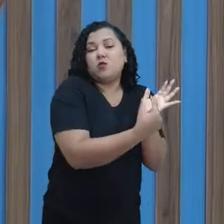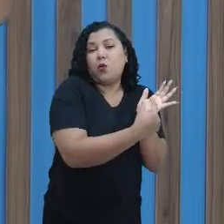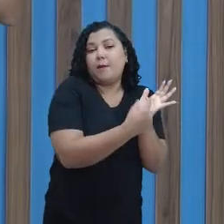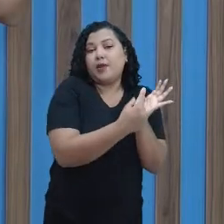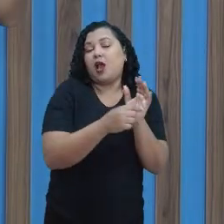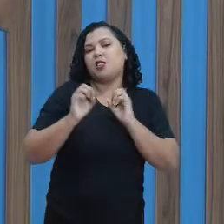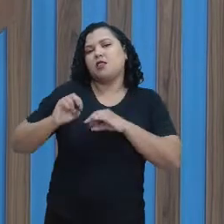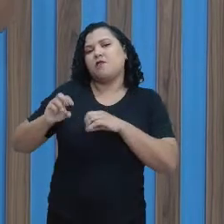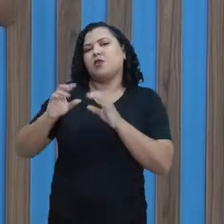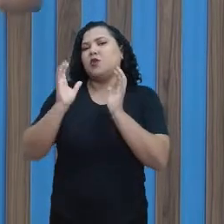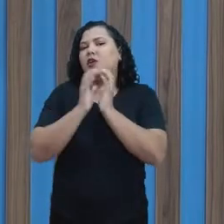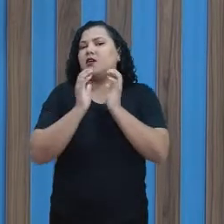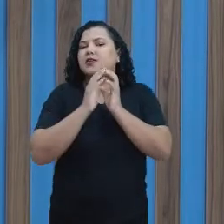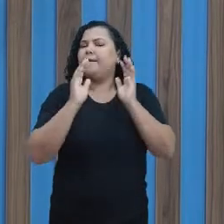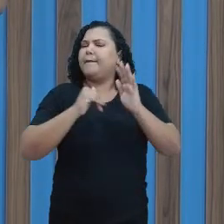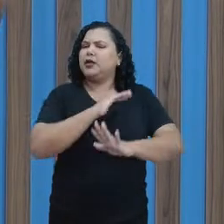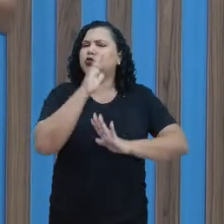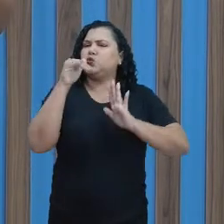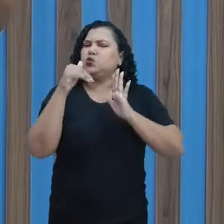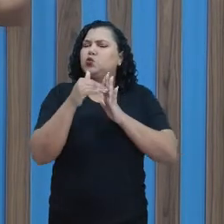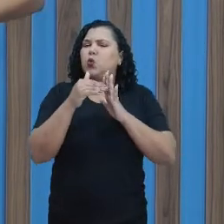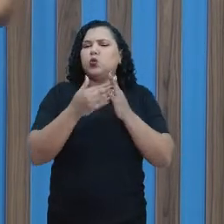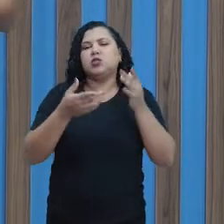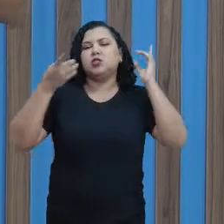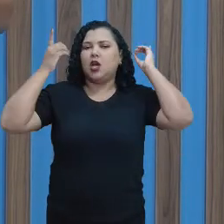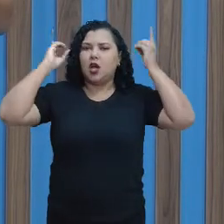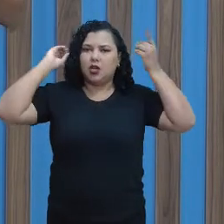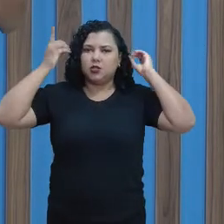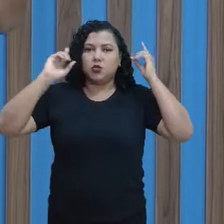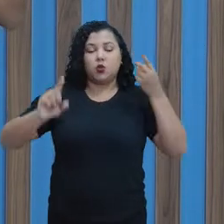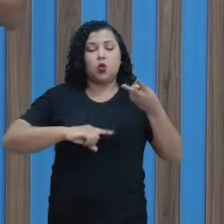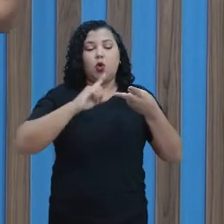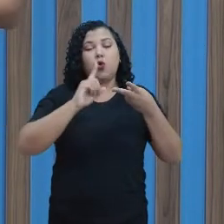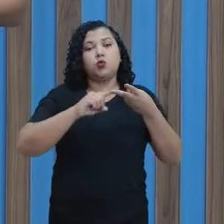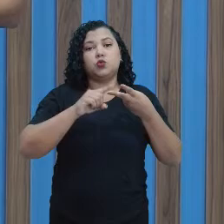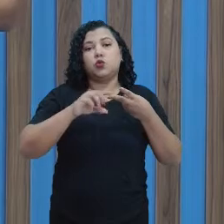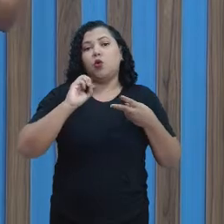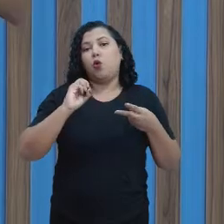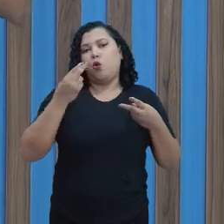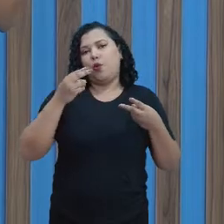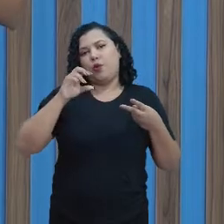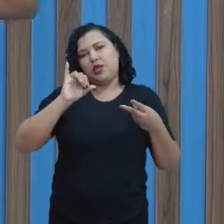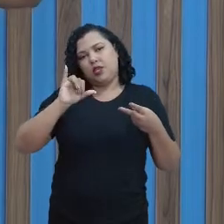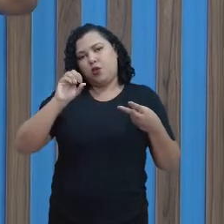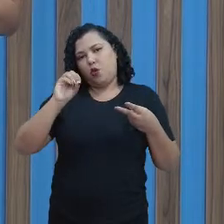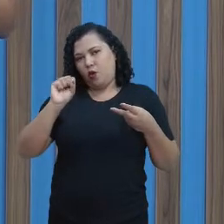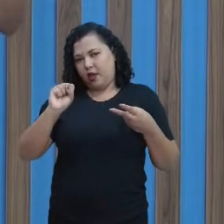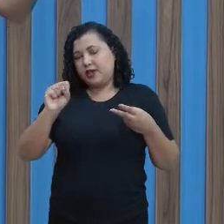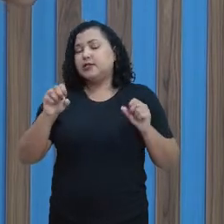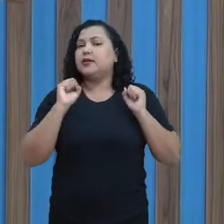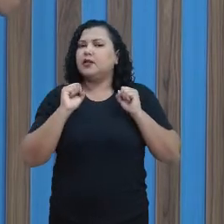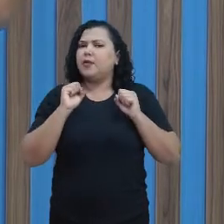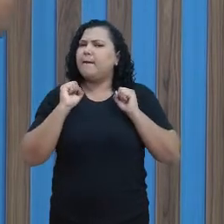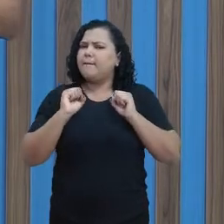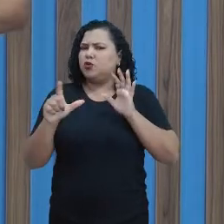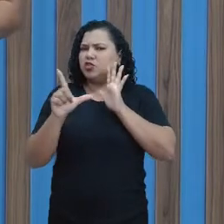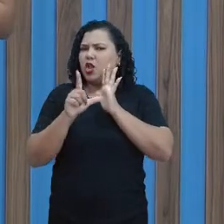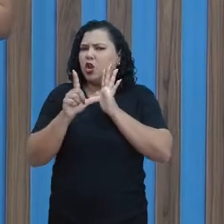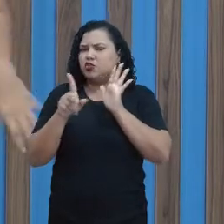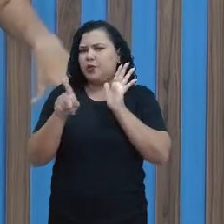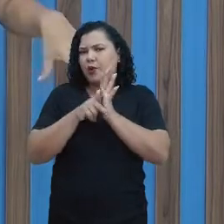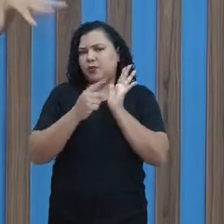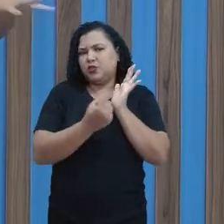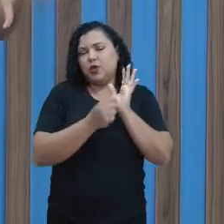para todas as plataformas, tanto nas lojas de aplicativo, quanto pelo QR Code que aparecerá na